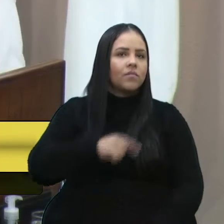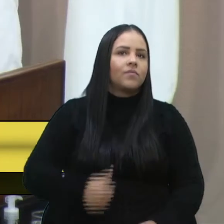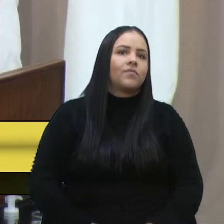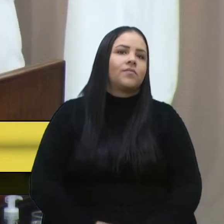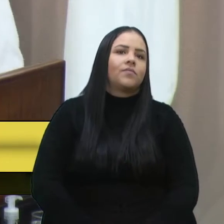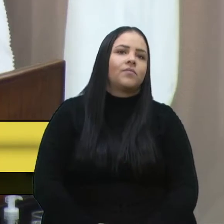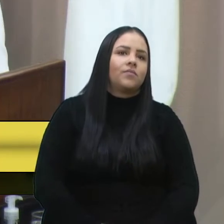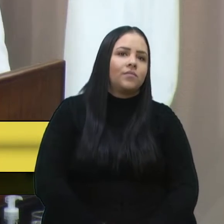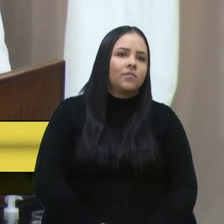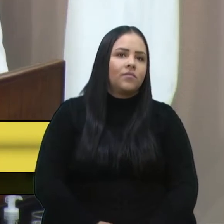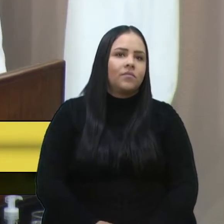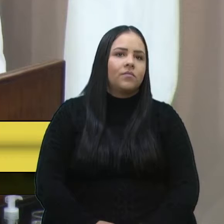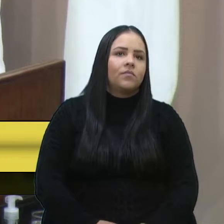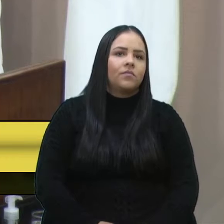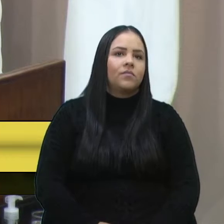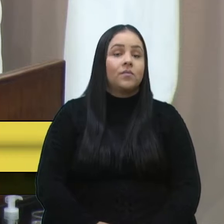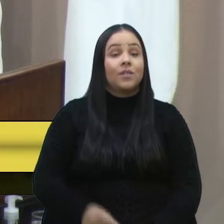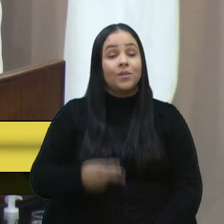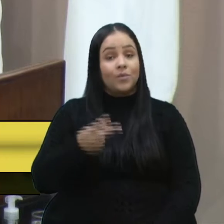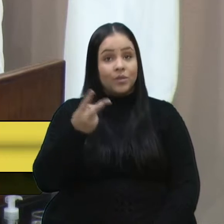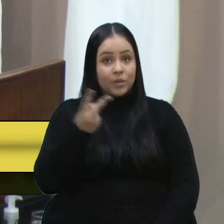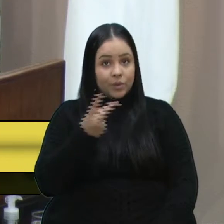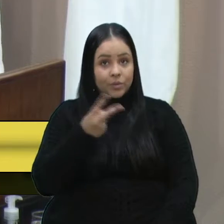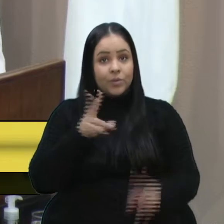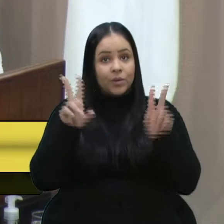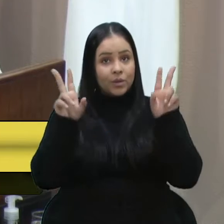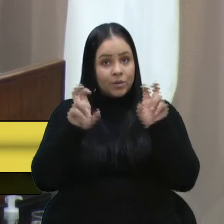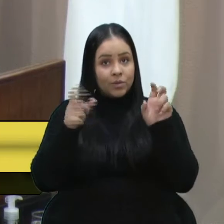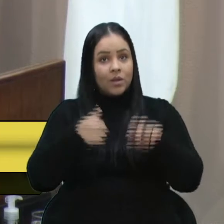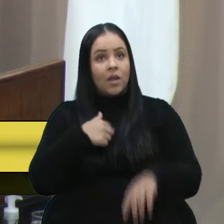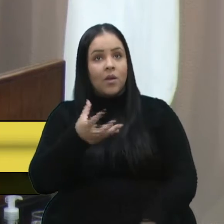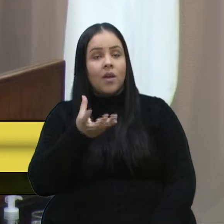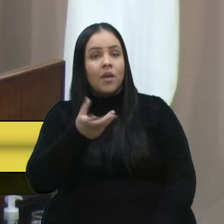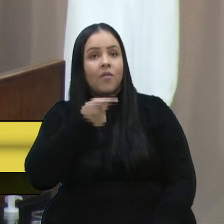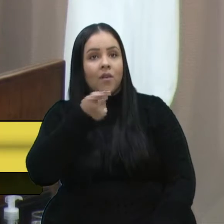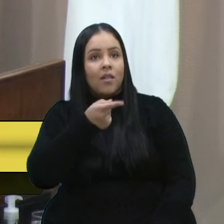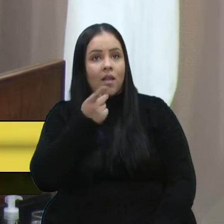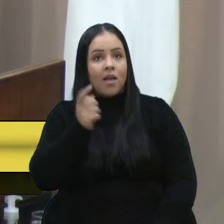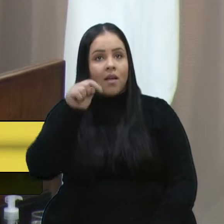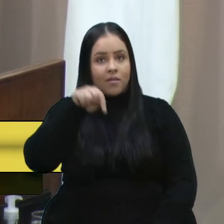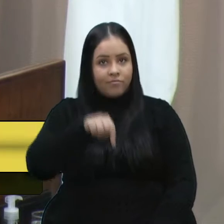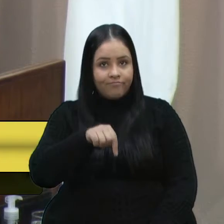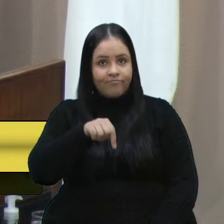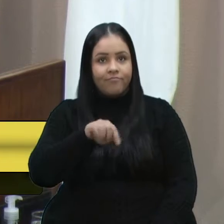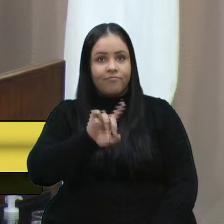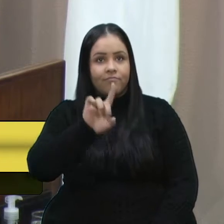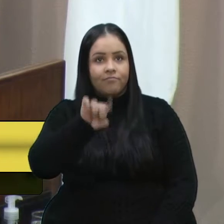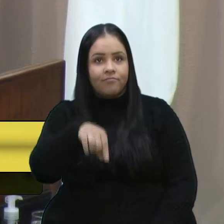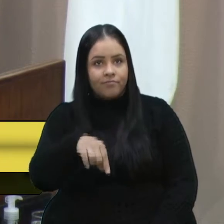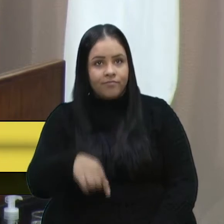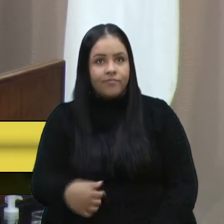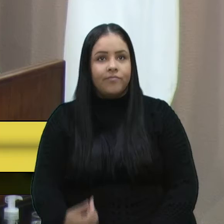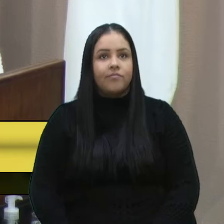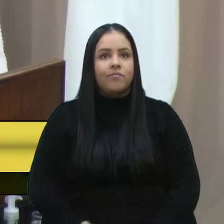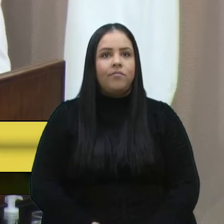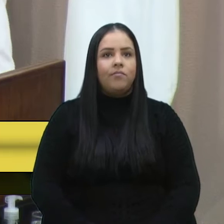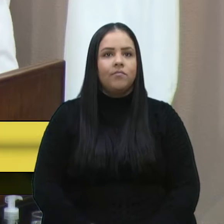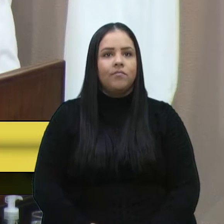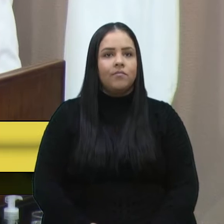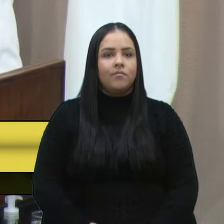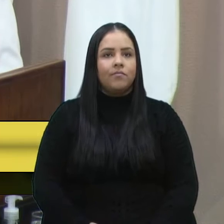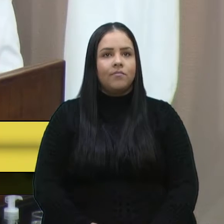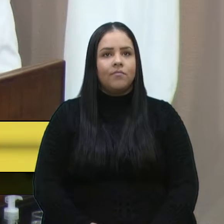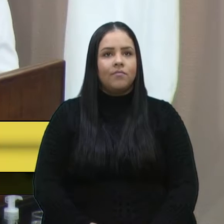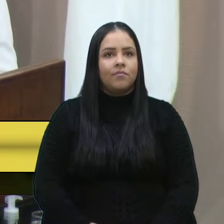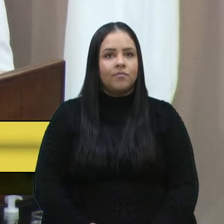Tá. O segundo assunto que eu gostaria de trazer aqui é em relação ao abastecimento